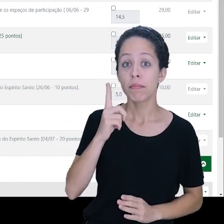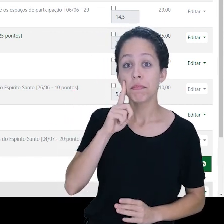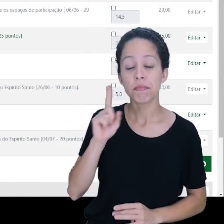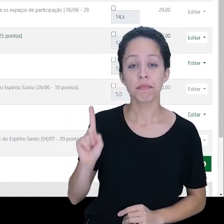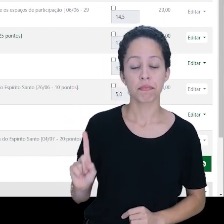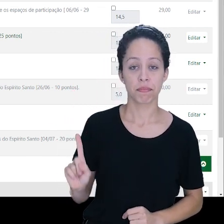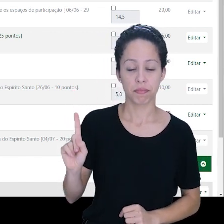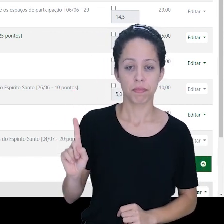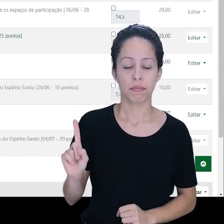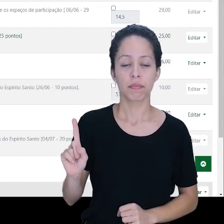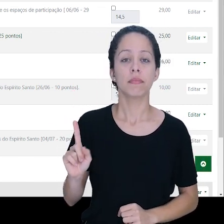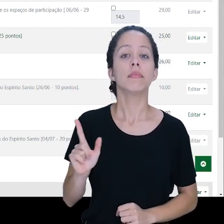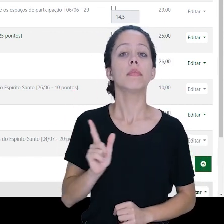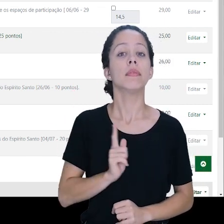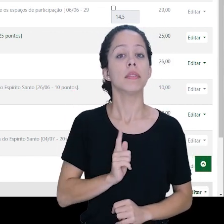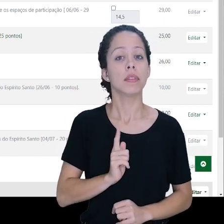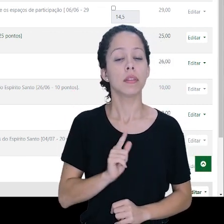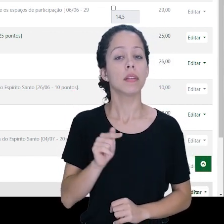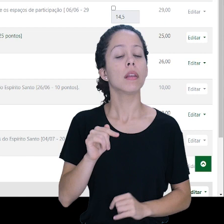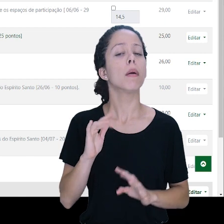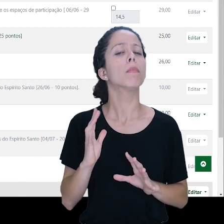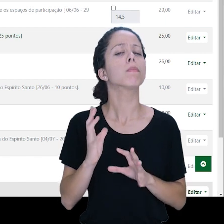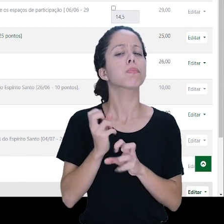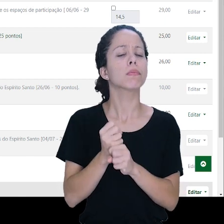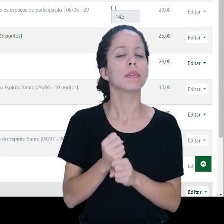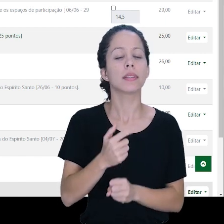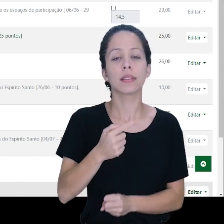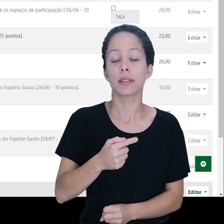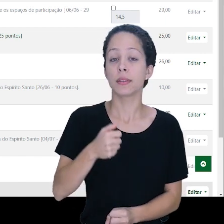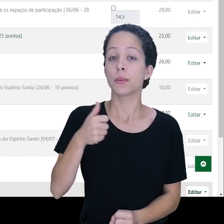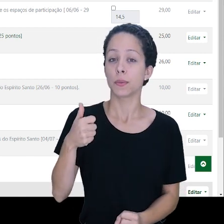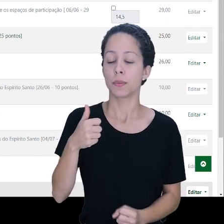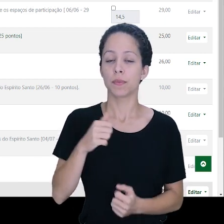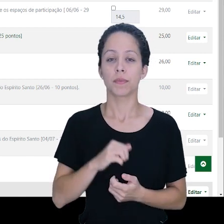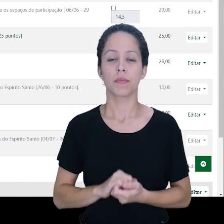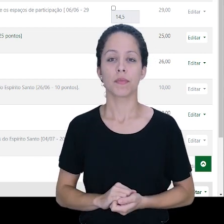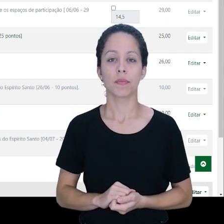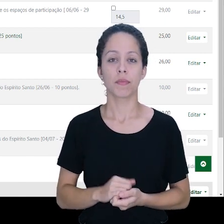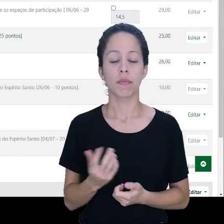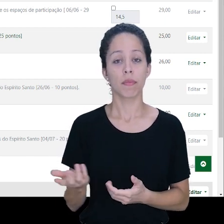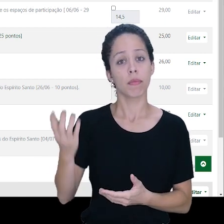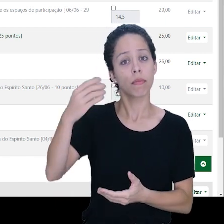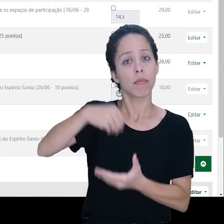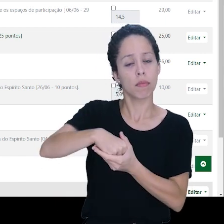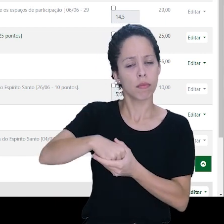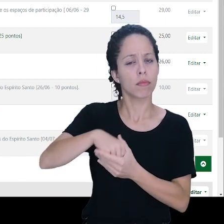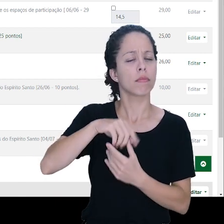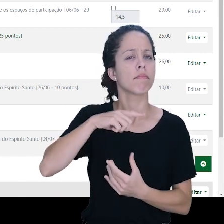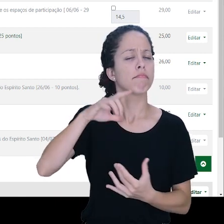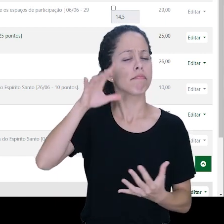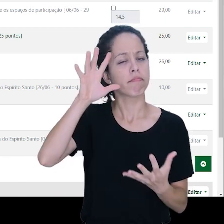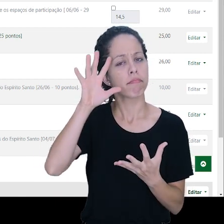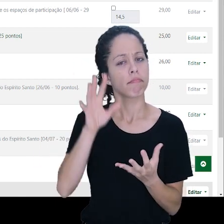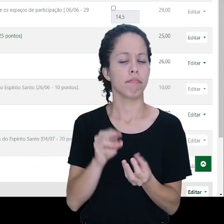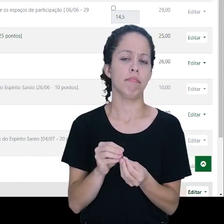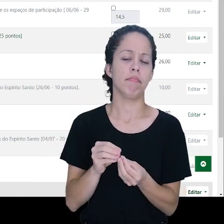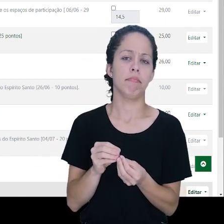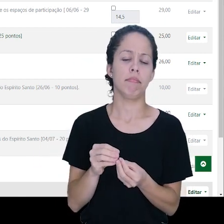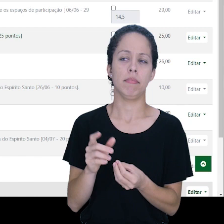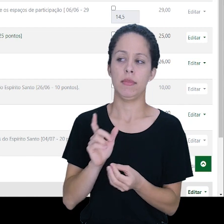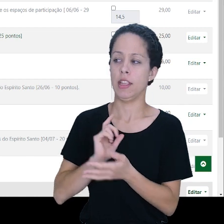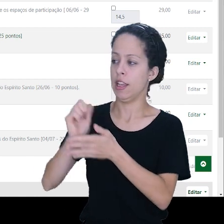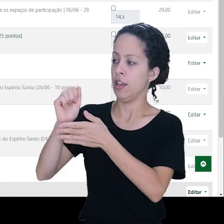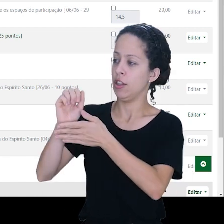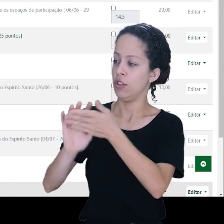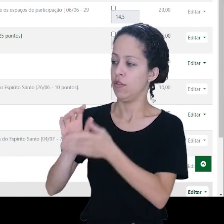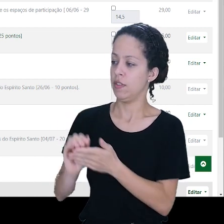que ela vale 71 pontos e ela também vai considerar o quê entre as notas